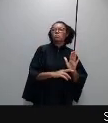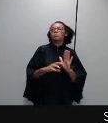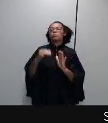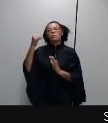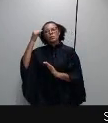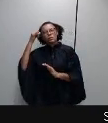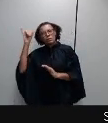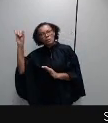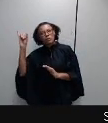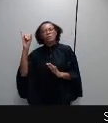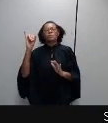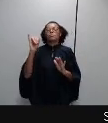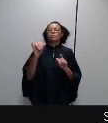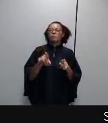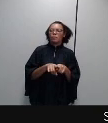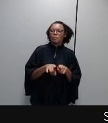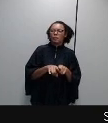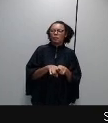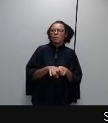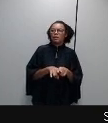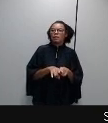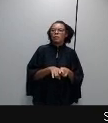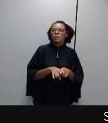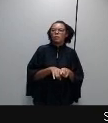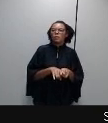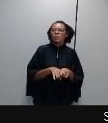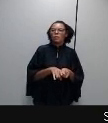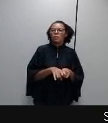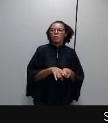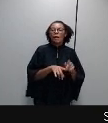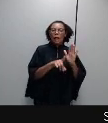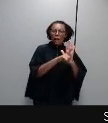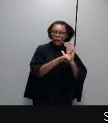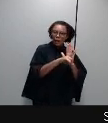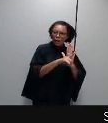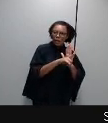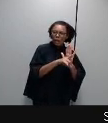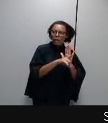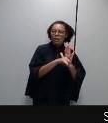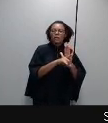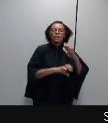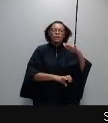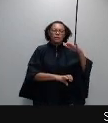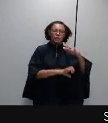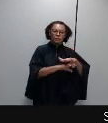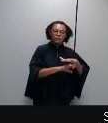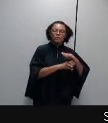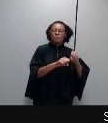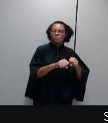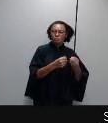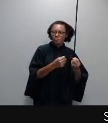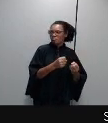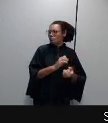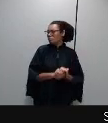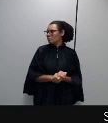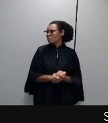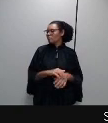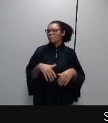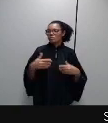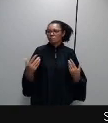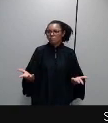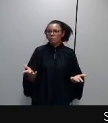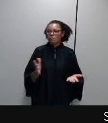fiscal e a própria lei falimentar enfim eu é